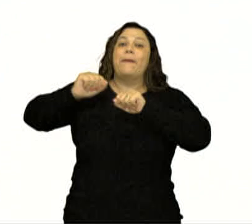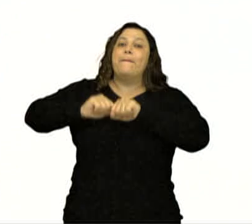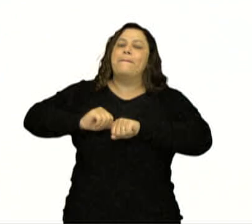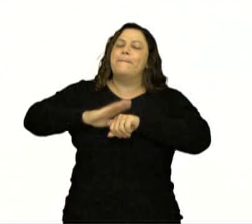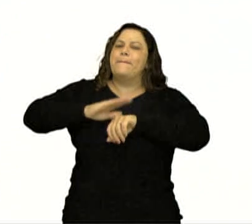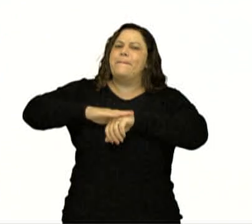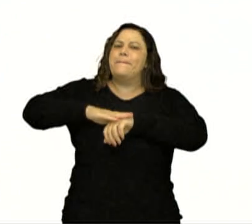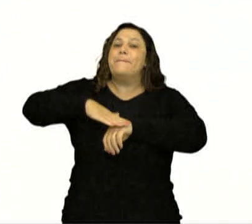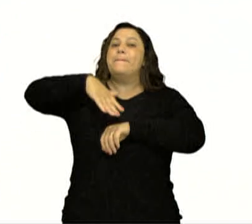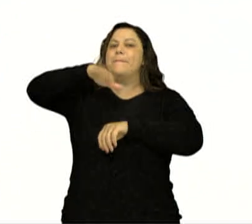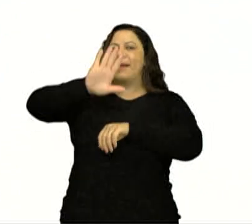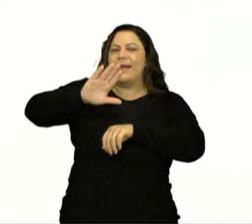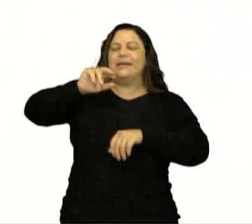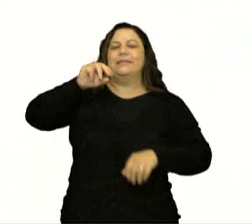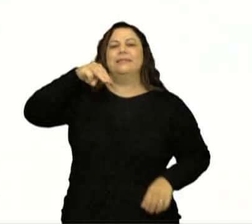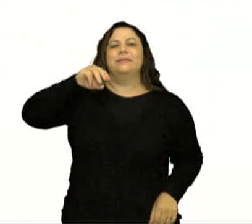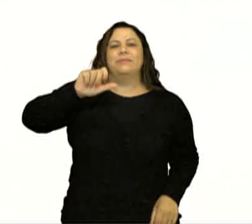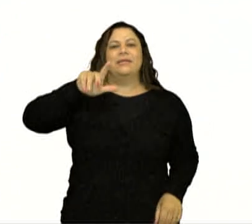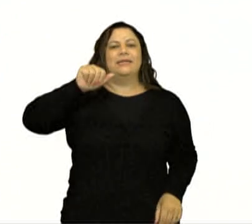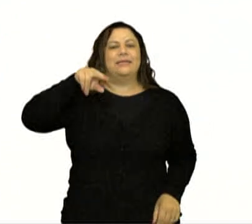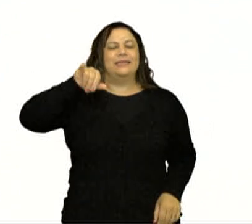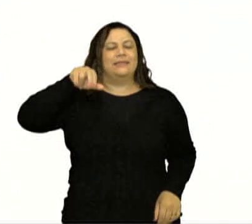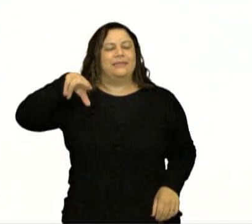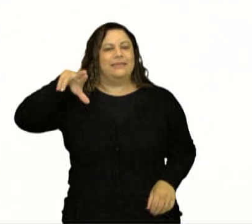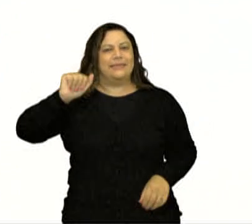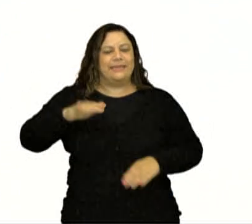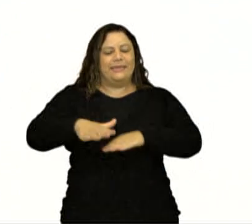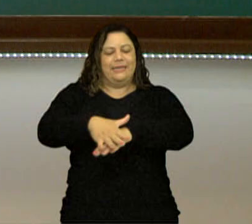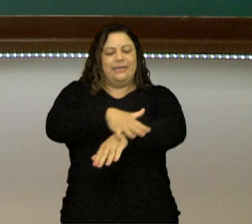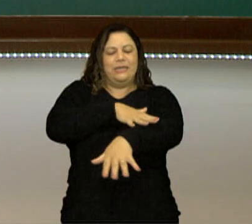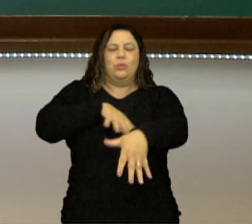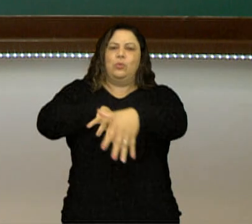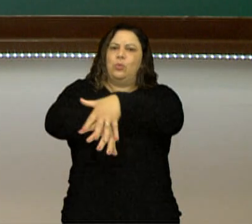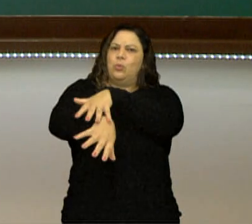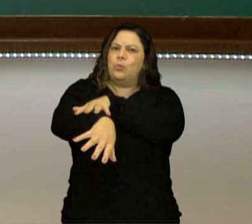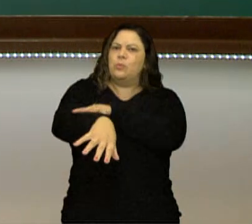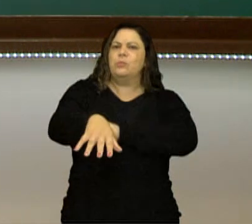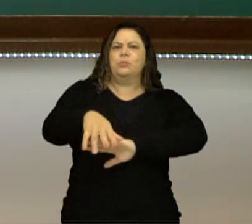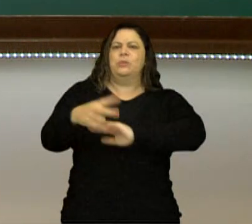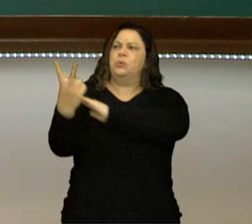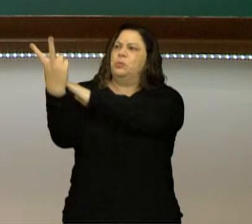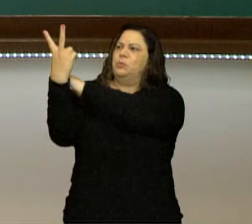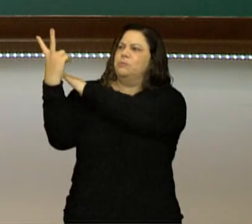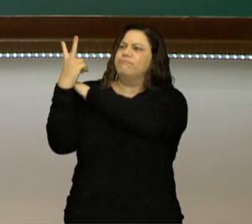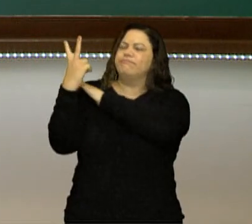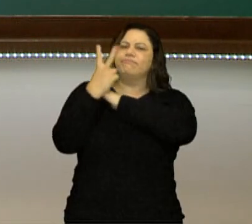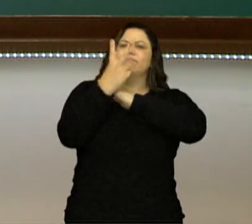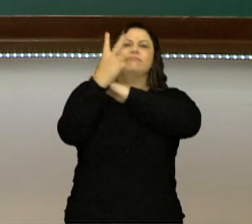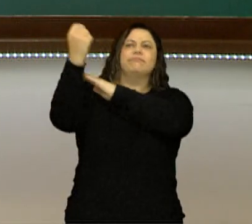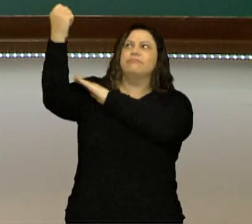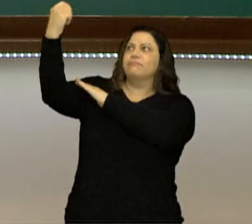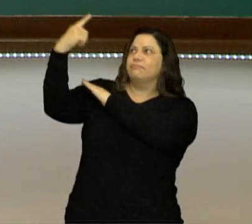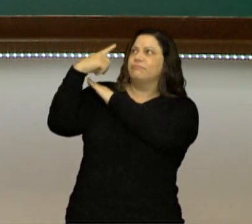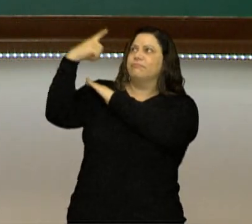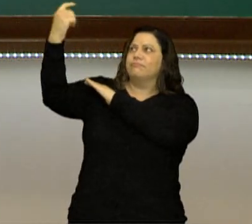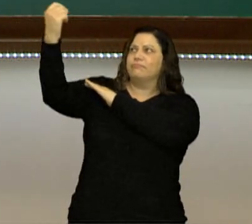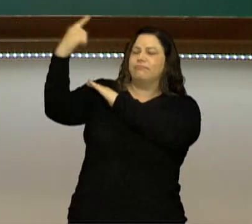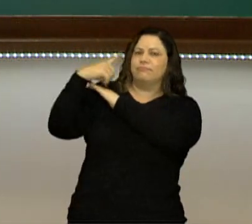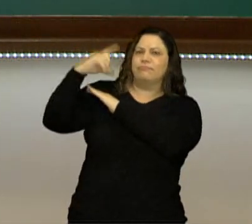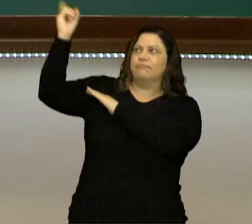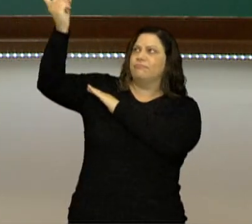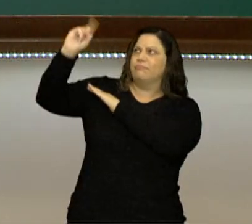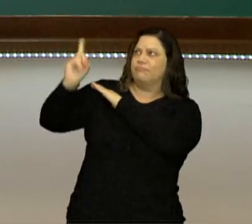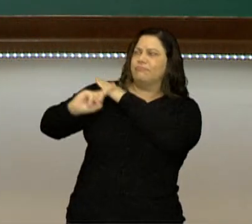uma quantidade de melanina cobrindo a pele, também é maior a proteção dos raios ultravioletas do Sol, que podem